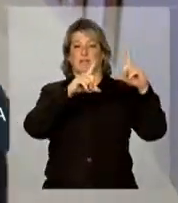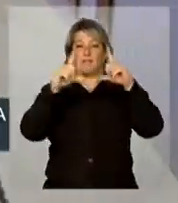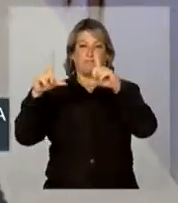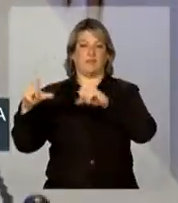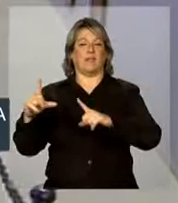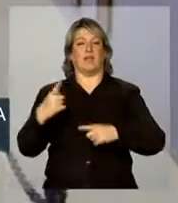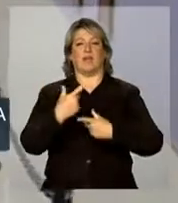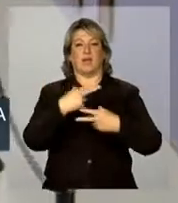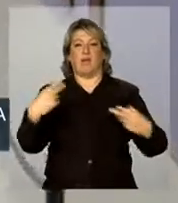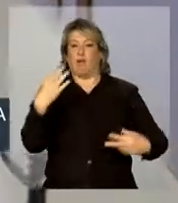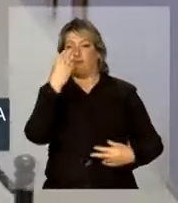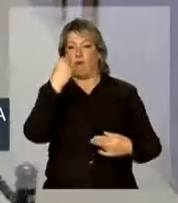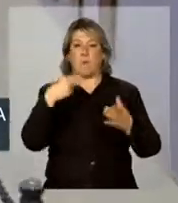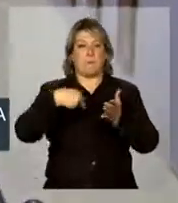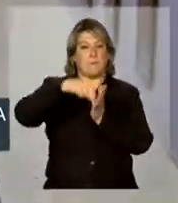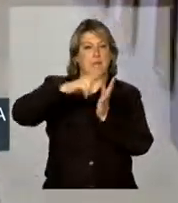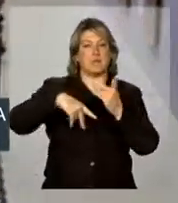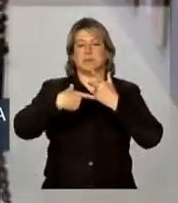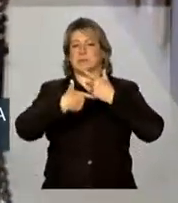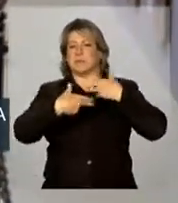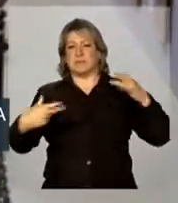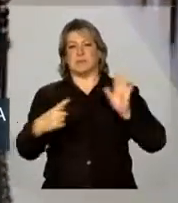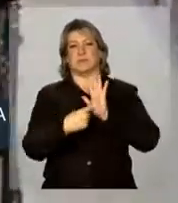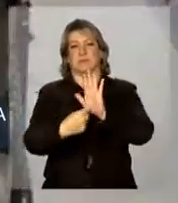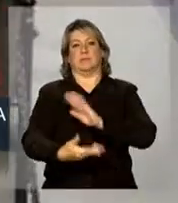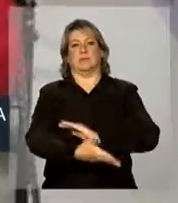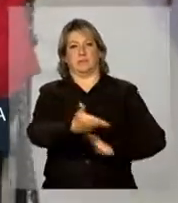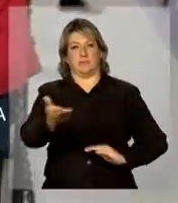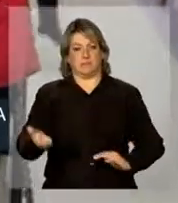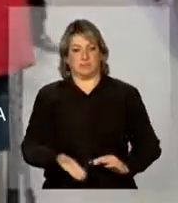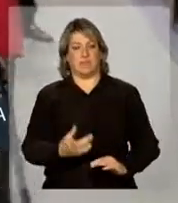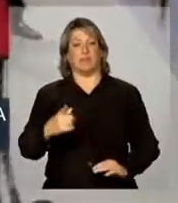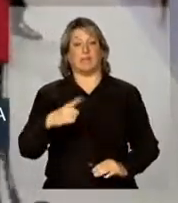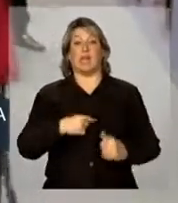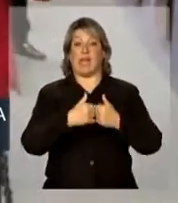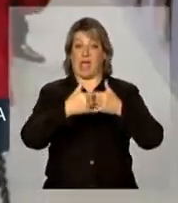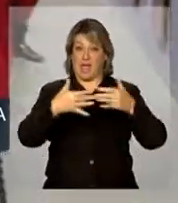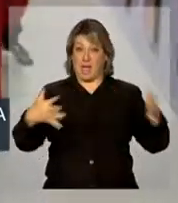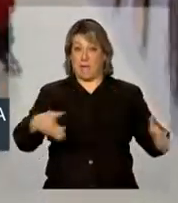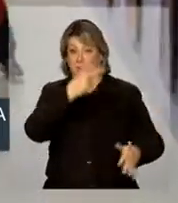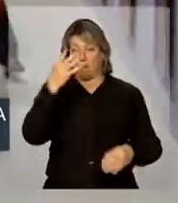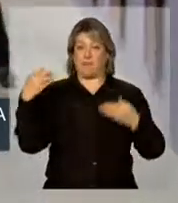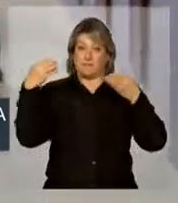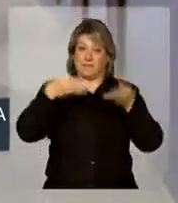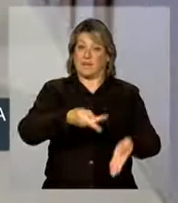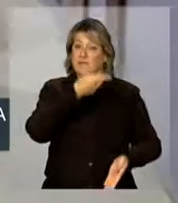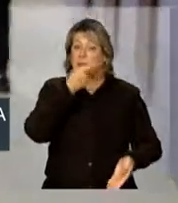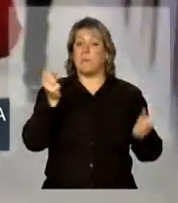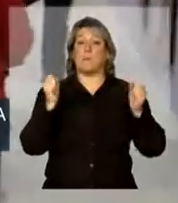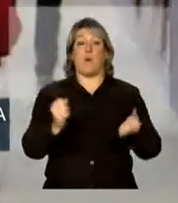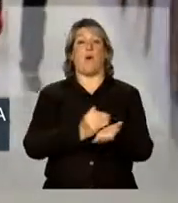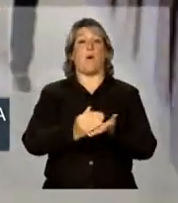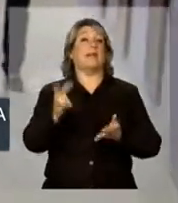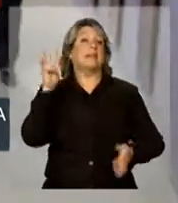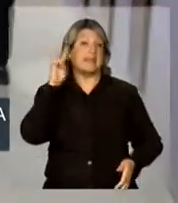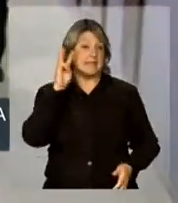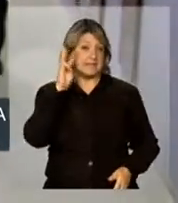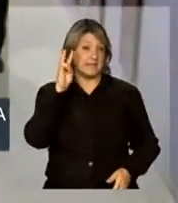esses passos que vai estar aberto e ao público a partir de terça-feira